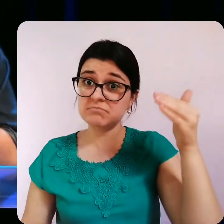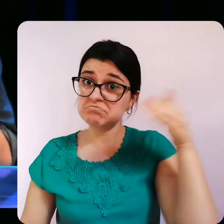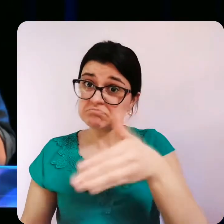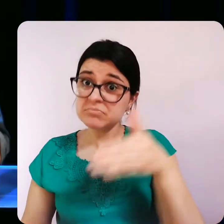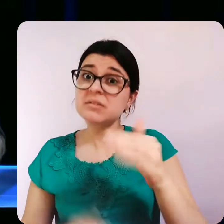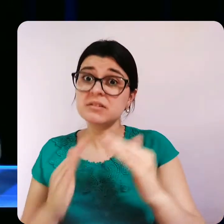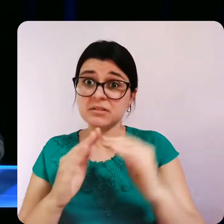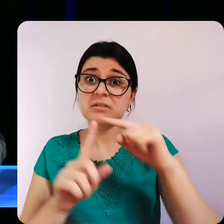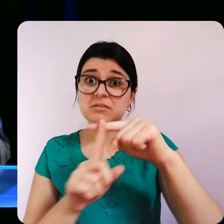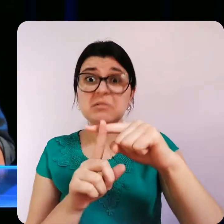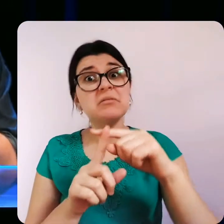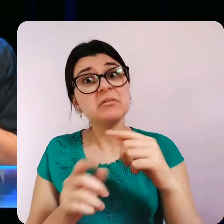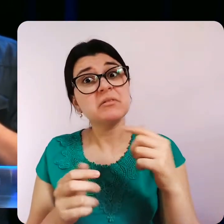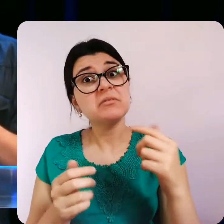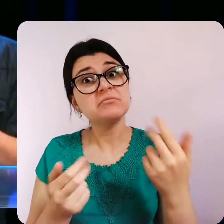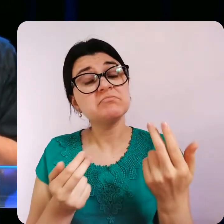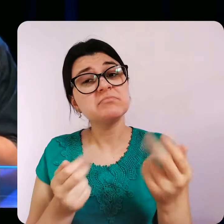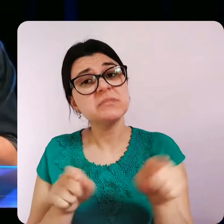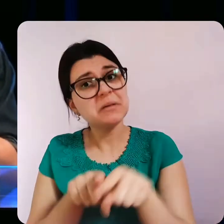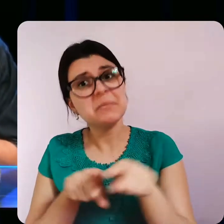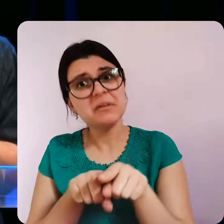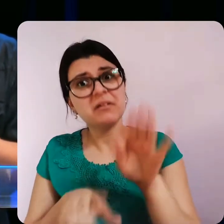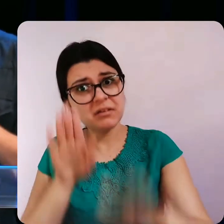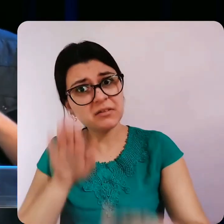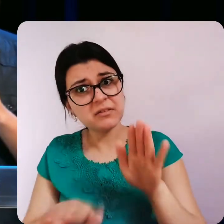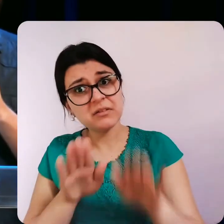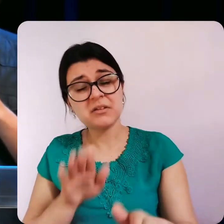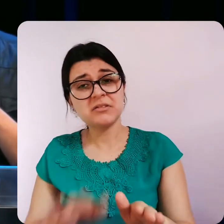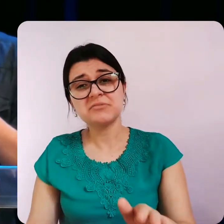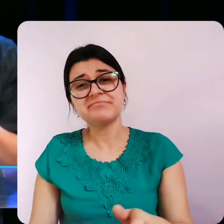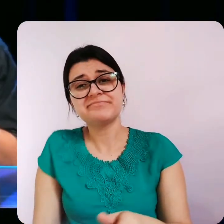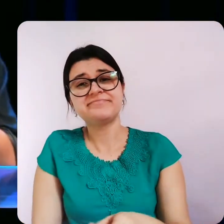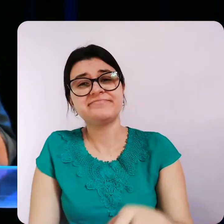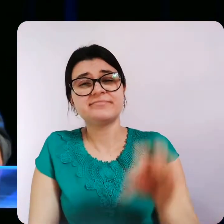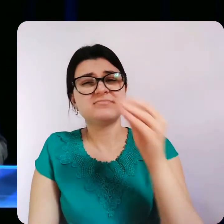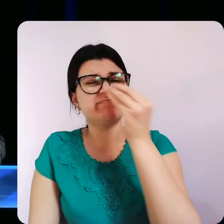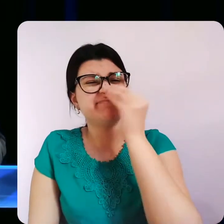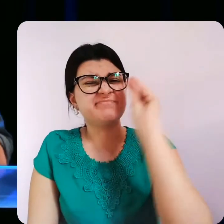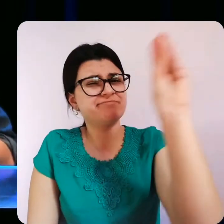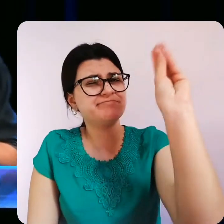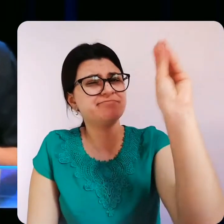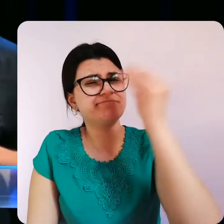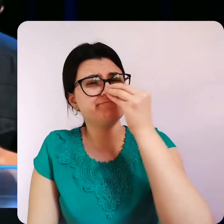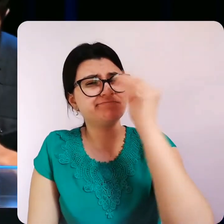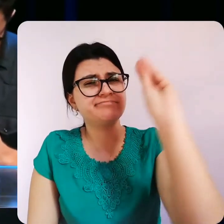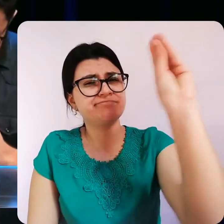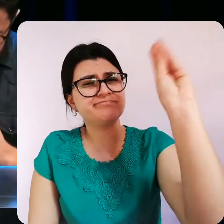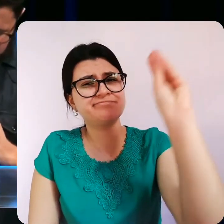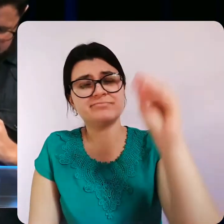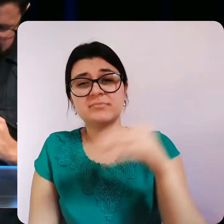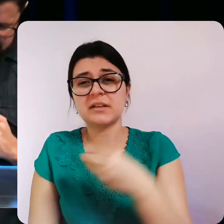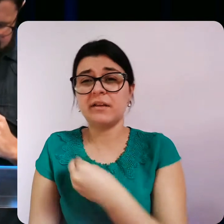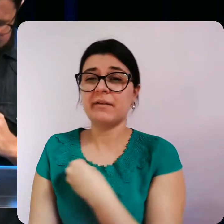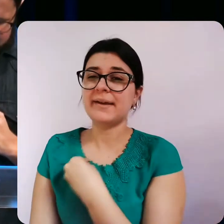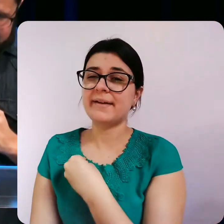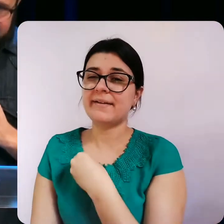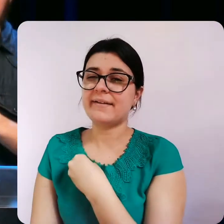uma maneira de alcançar a Deus, uma maneira de ter acesso a Deus. Nós também nos tornamos escravos disso. Nos tornamos escravos do